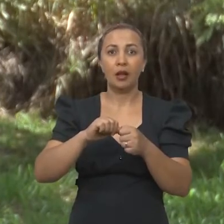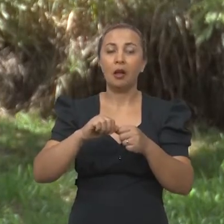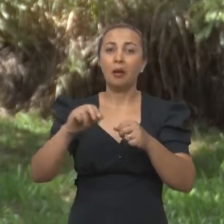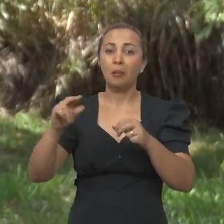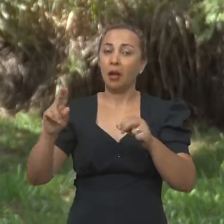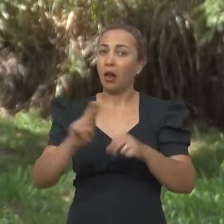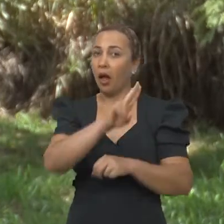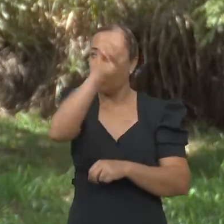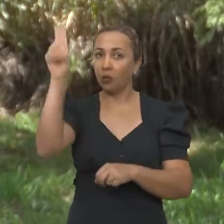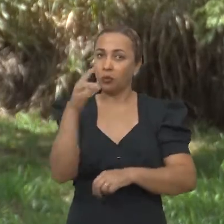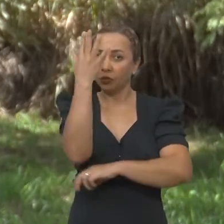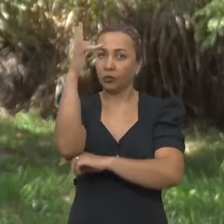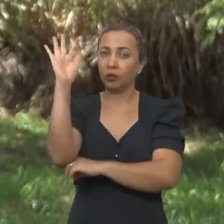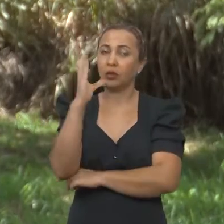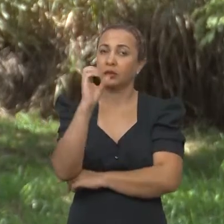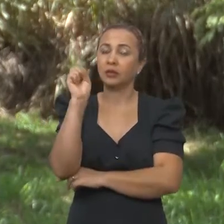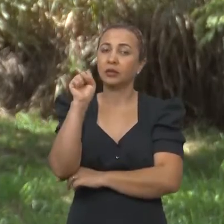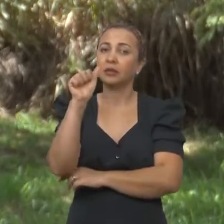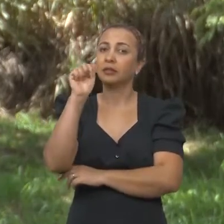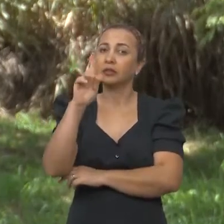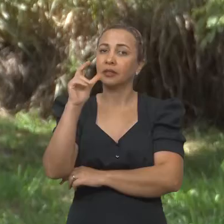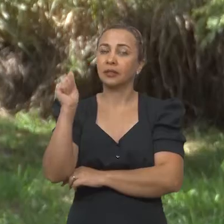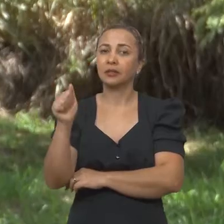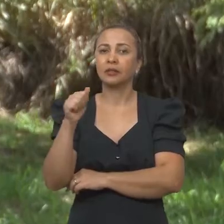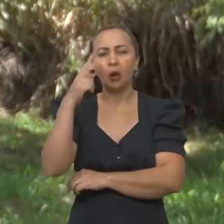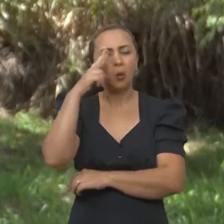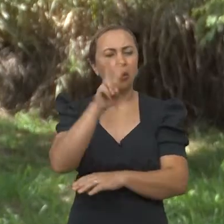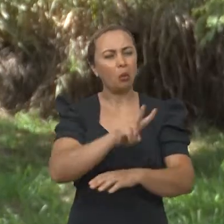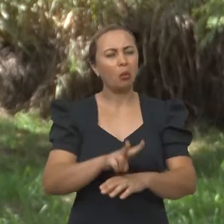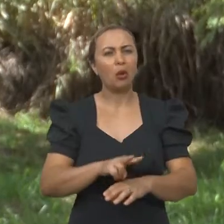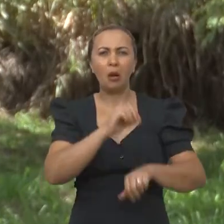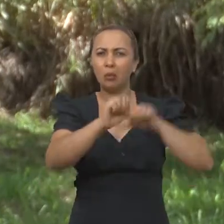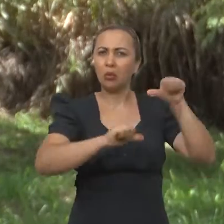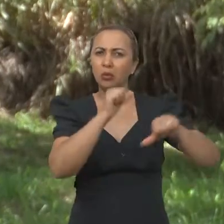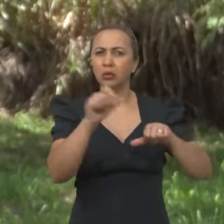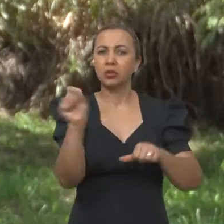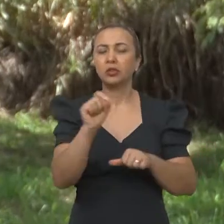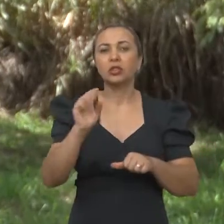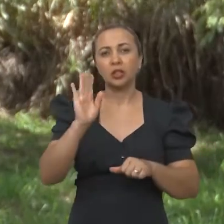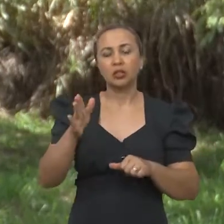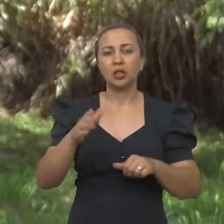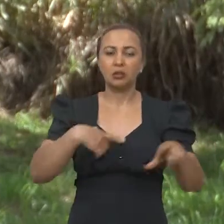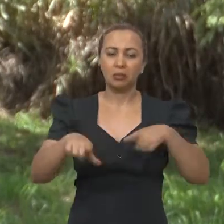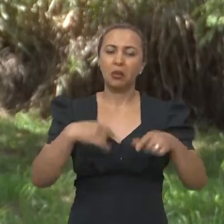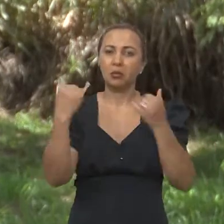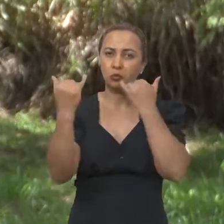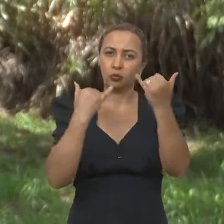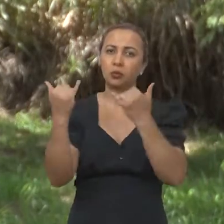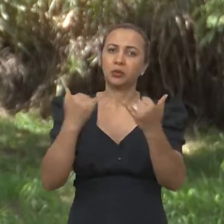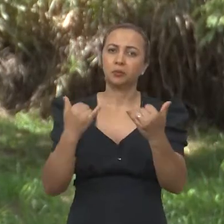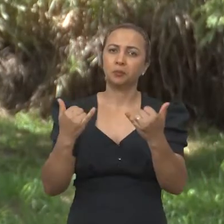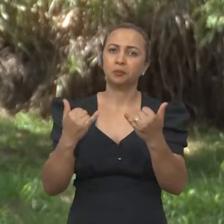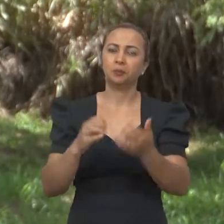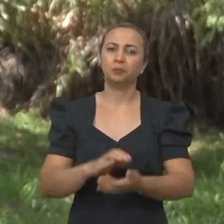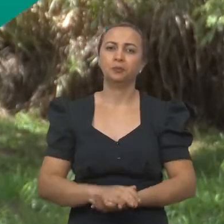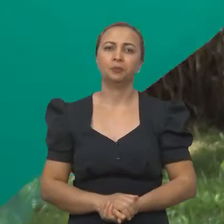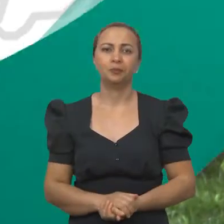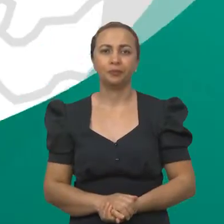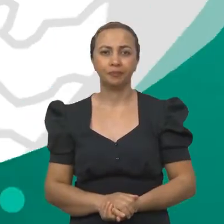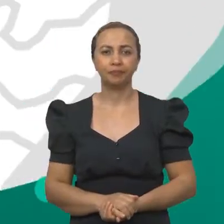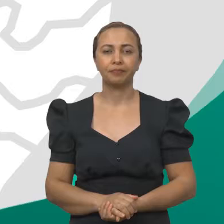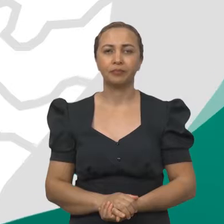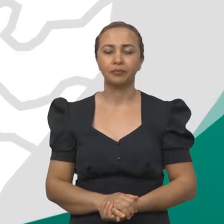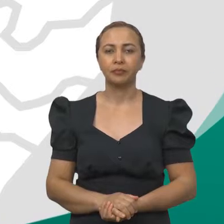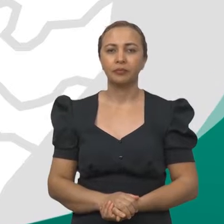pela Universidade Federal do Ceará analisou as principais mudanças na rotina de quem trabalha com a informação.